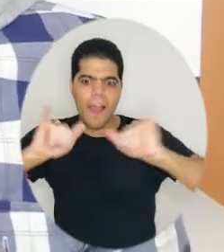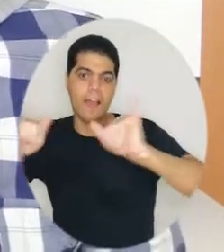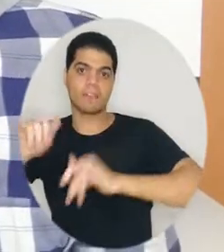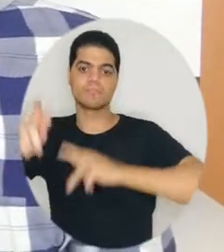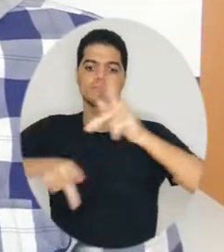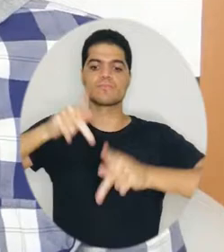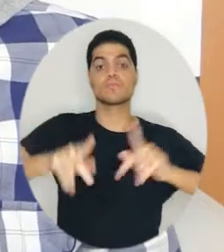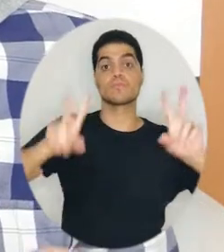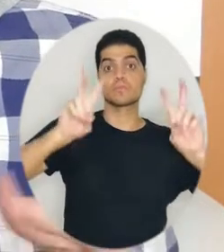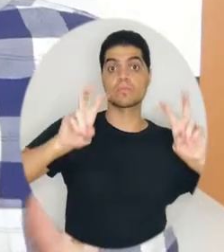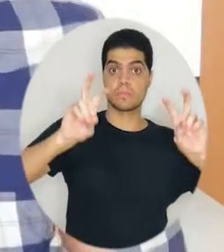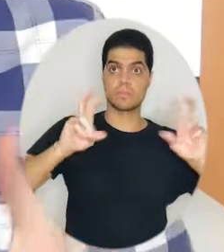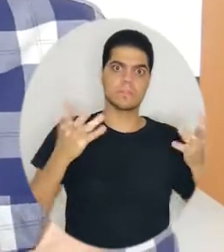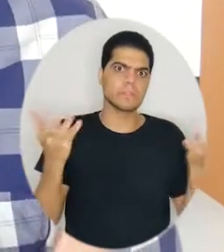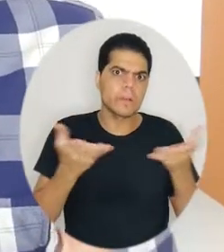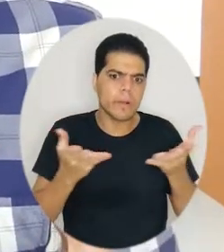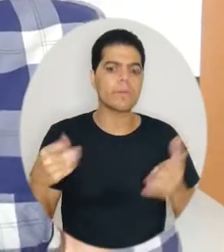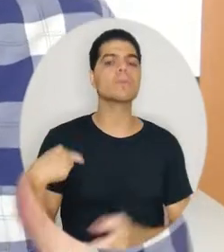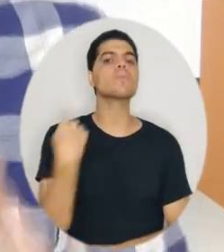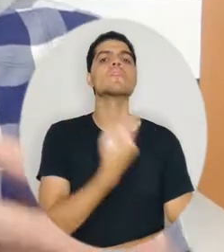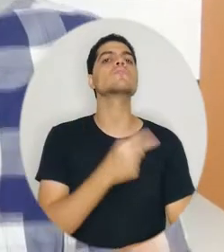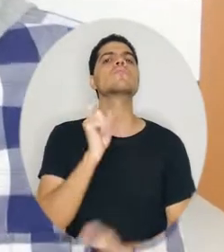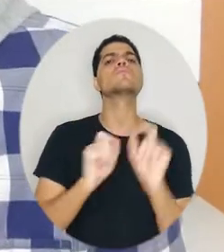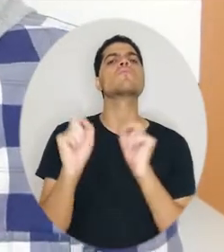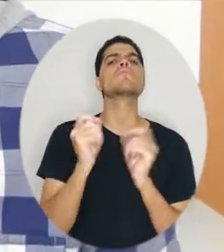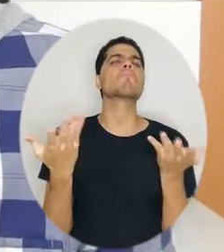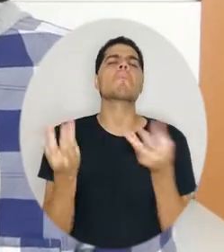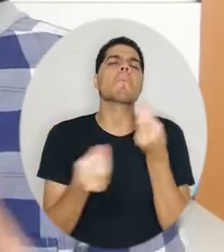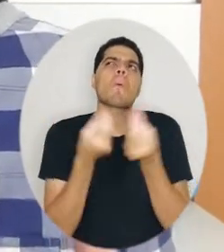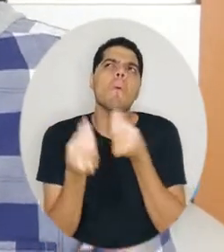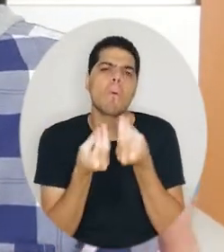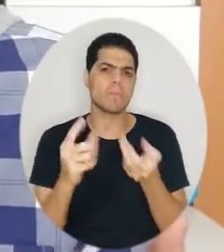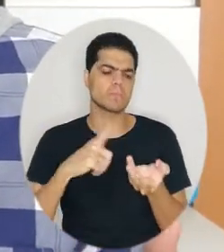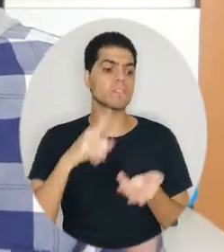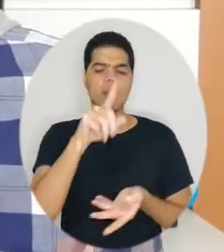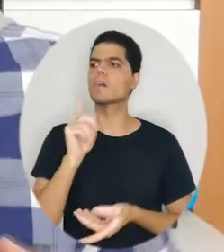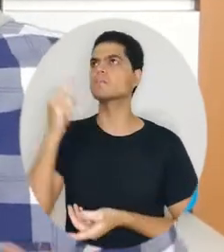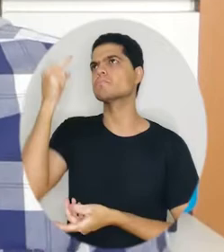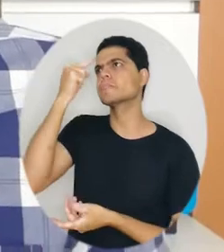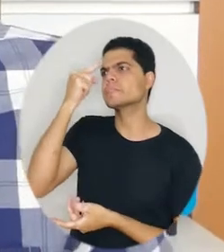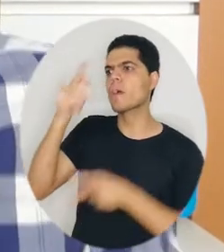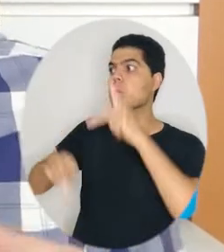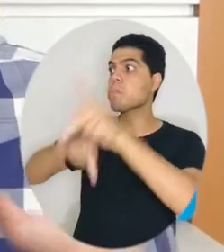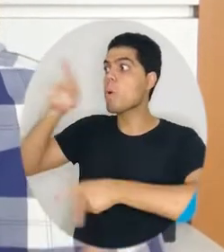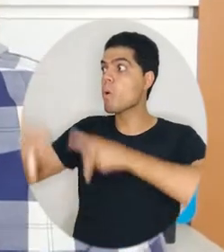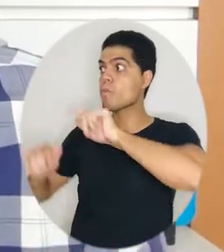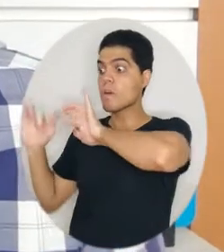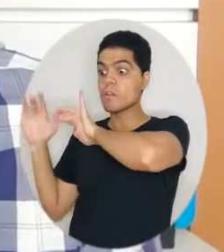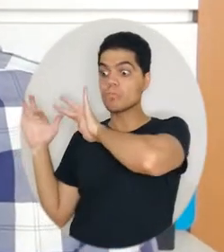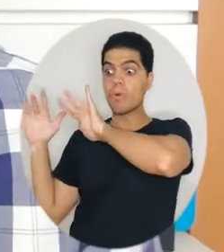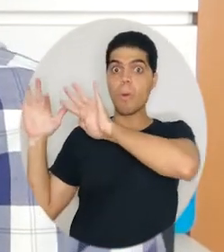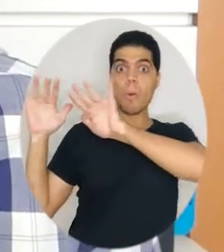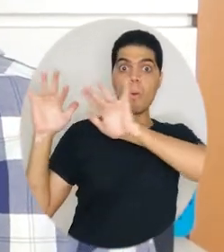povo então a questão se coloca aqui nesse momento era como que a gente vai fazer para trazer o povo para Rua para que eles incorporem